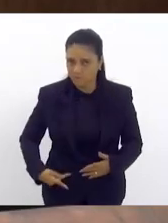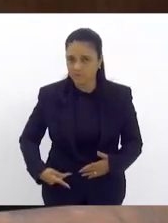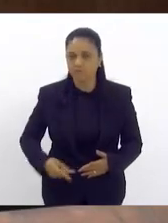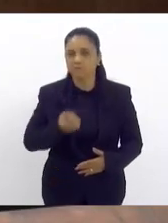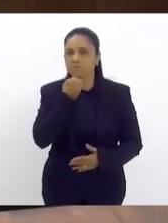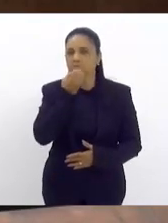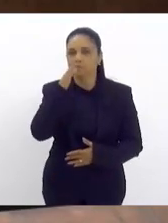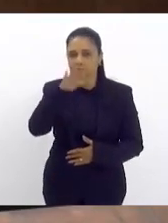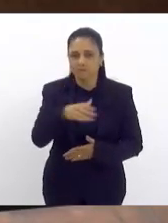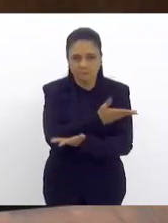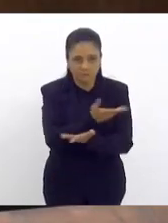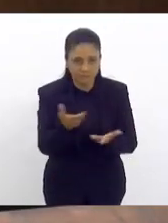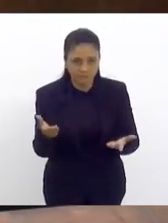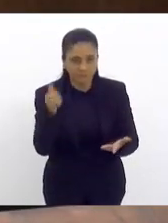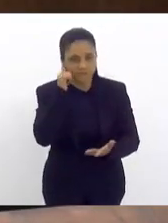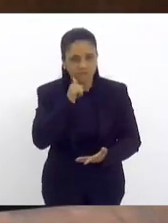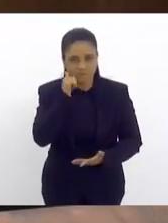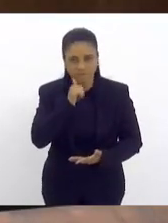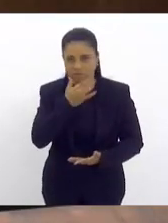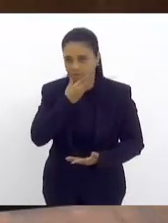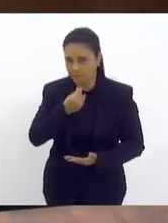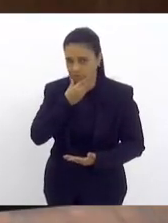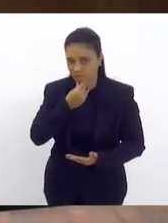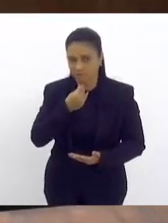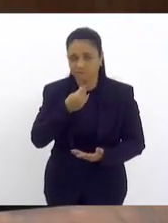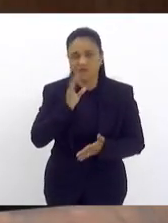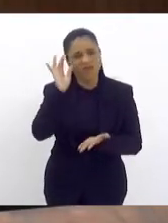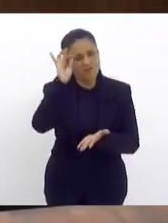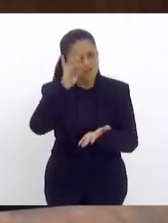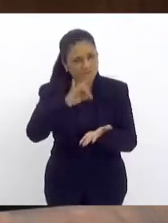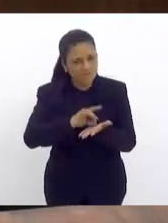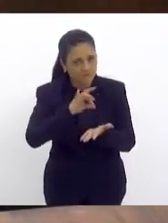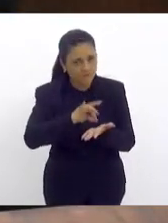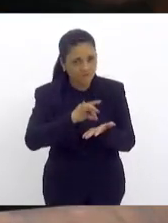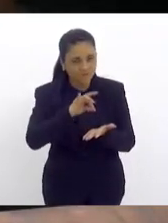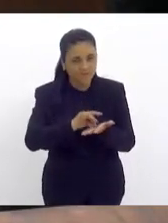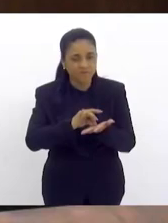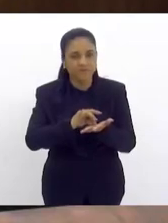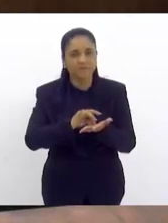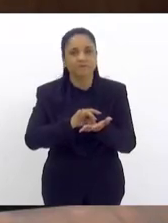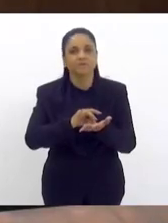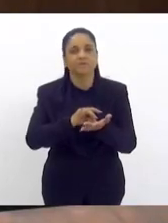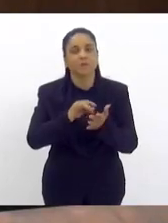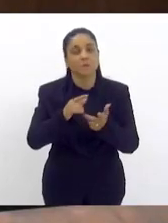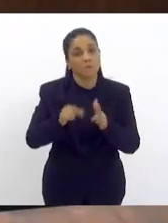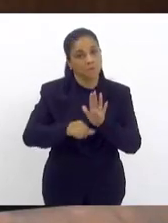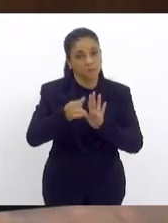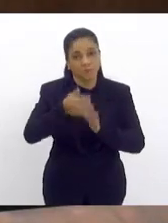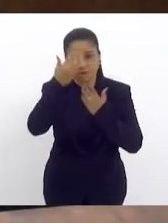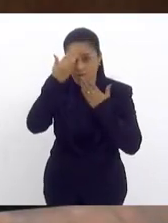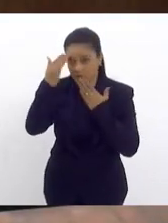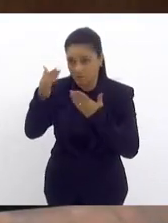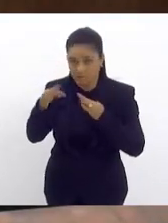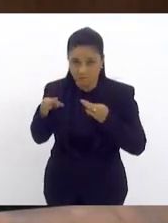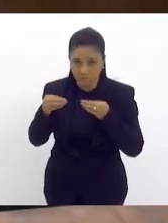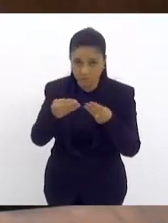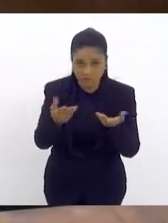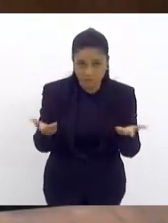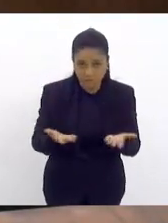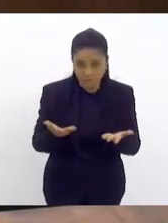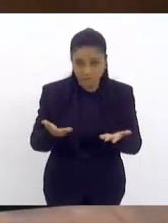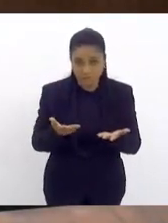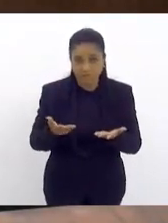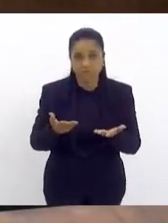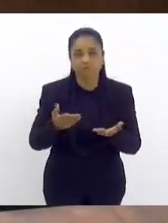Boa tarde a todos e todas para dizer que na verdade esse projeto primeiro queria agradecer a vossa excelência a todos inclusive